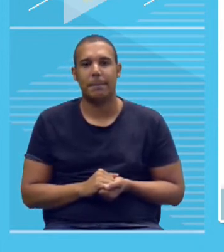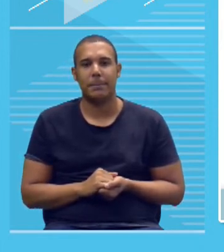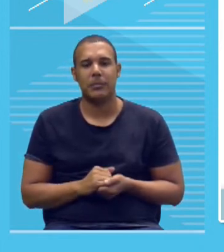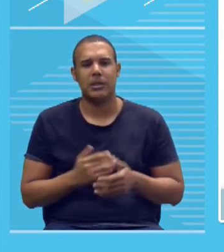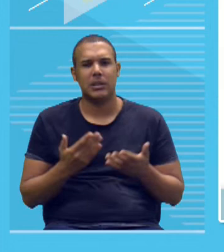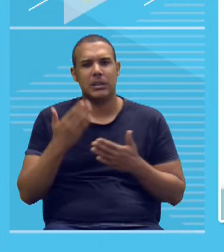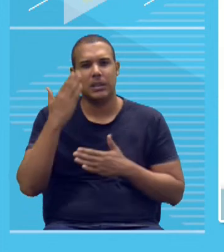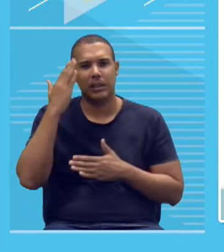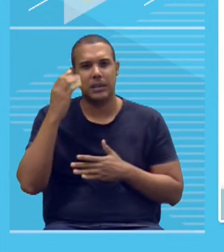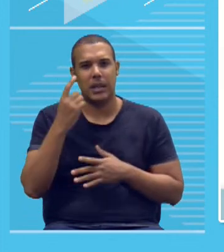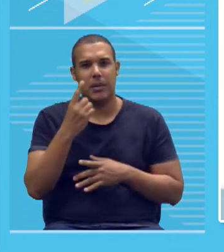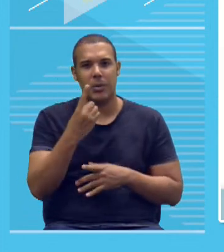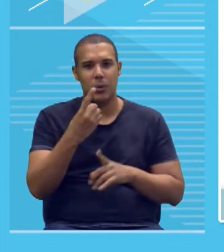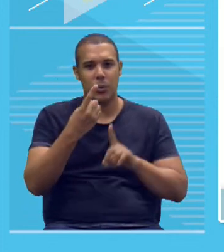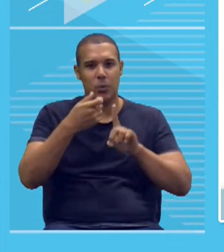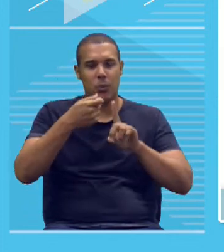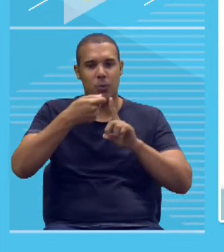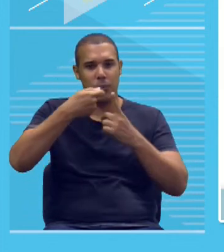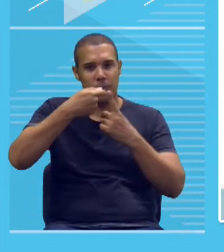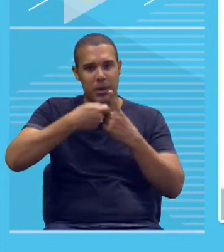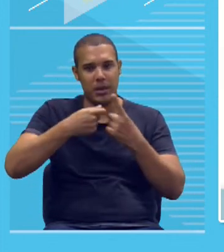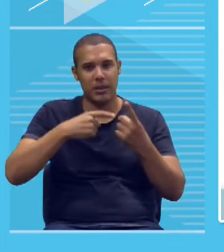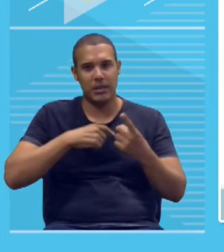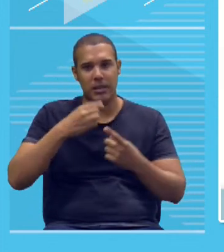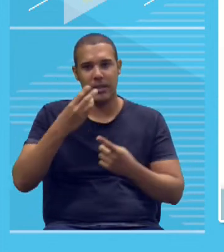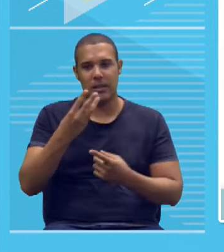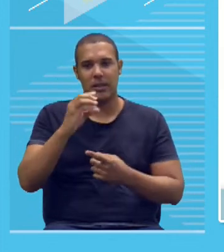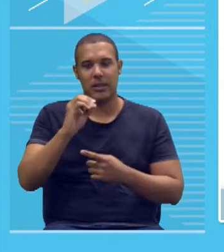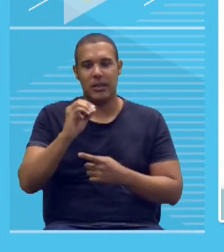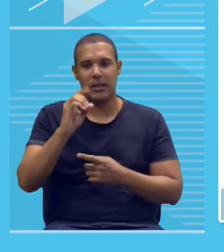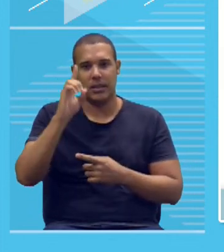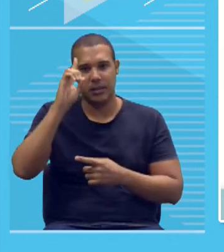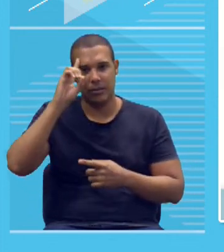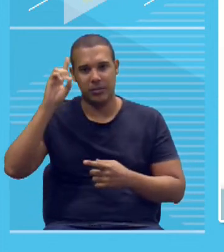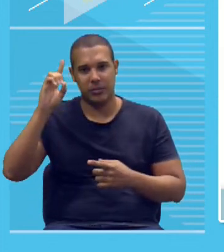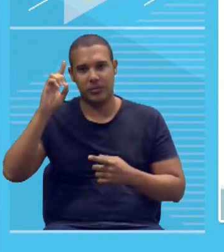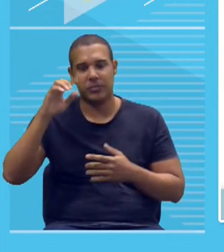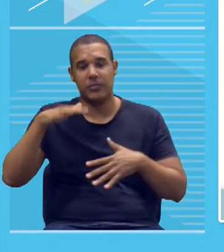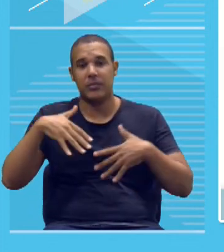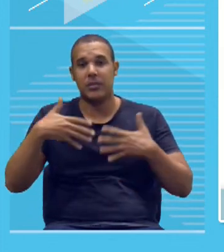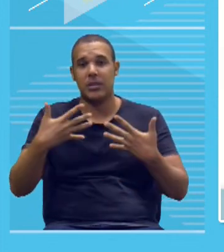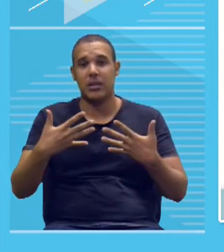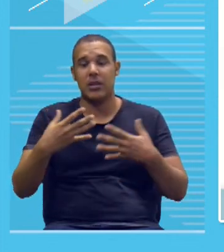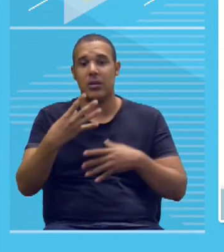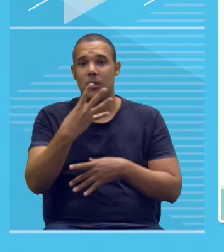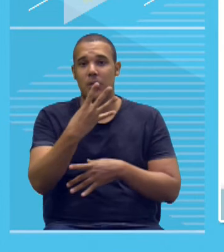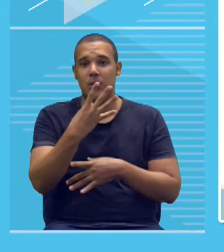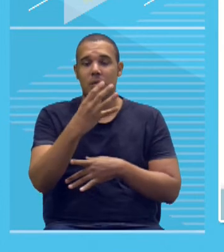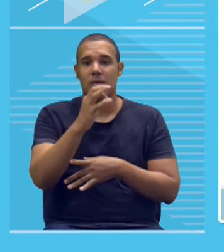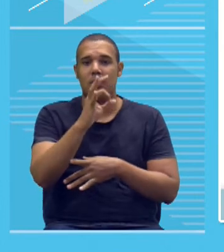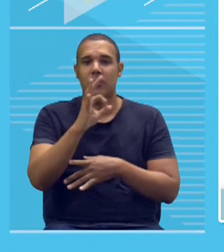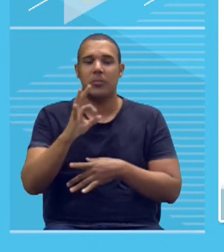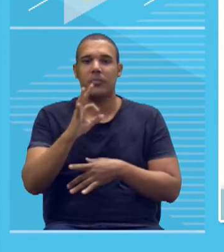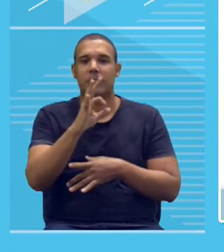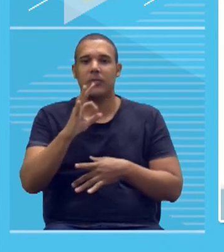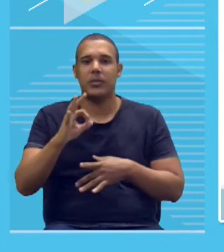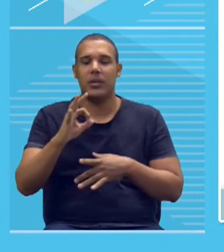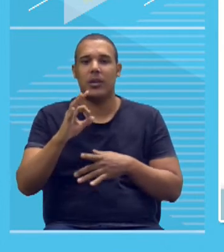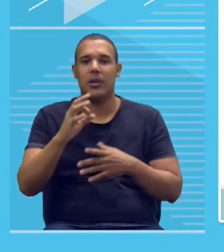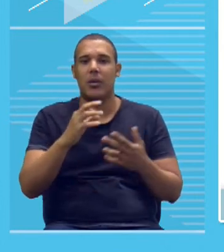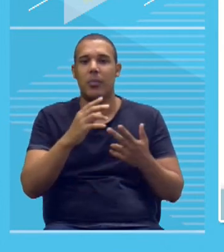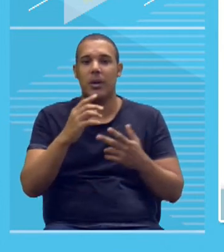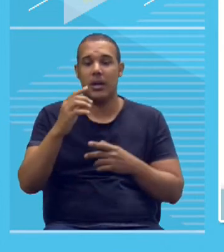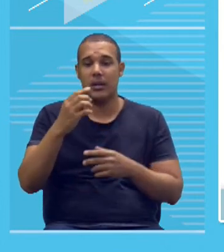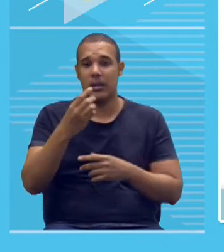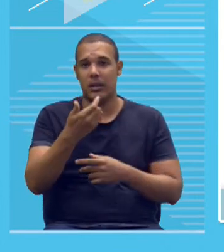os dias ou seja eu posso dizer professor que esses quatro por cento são para 30